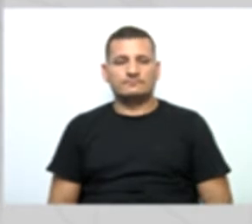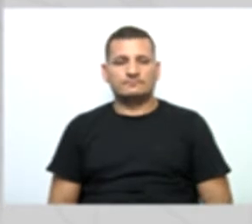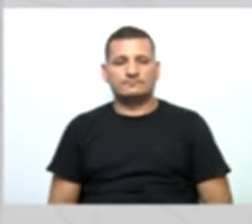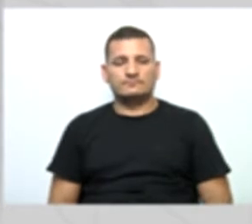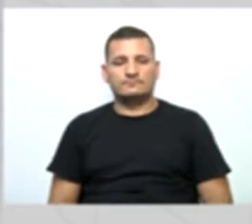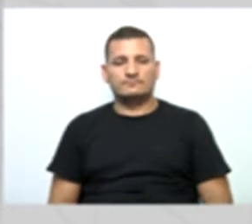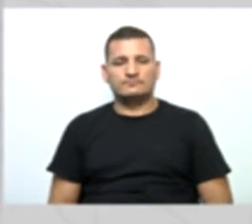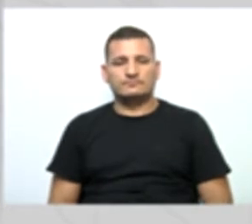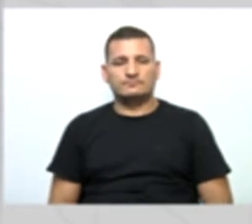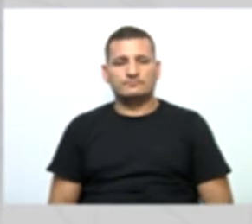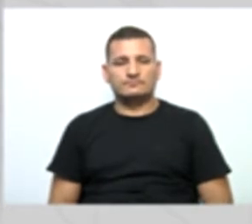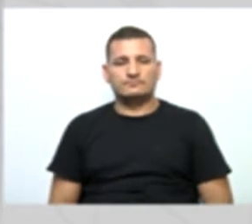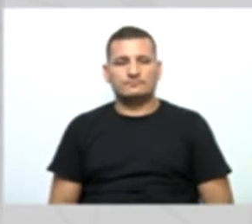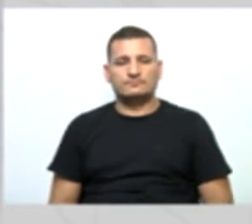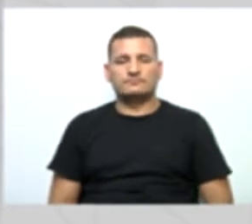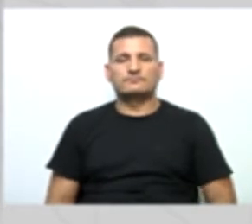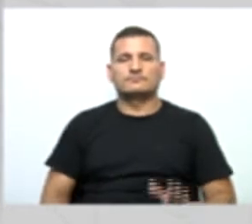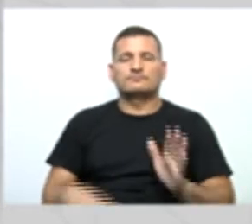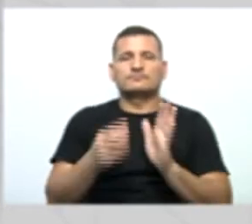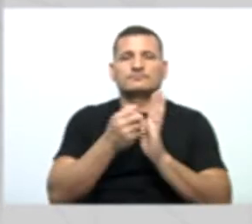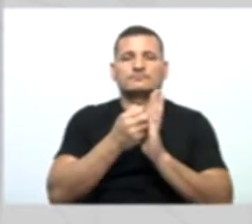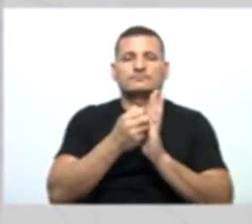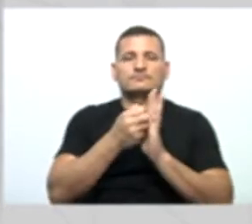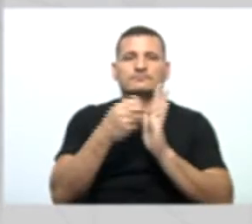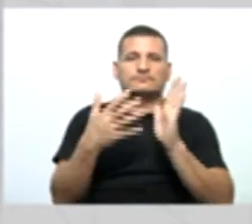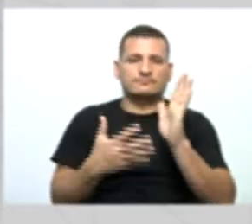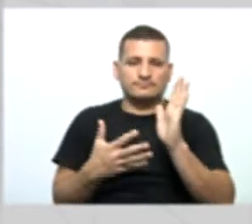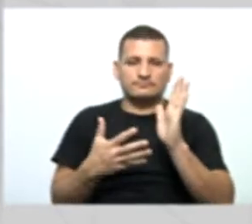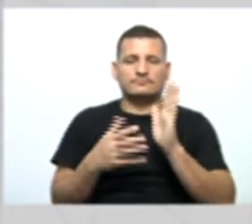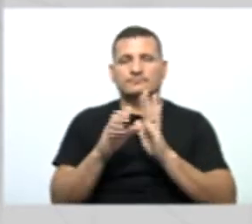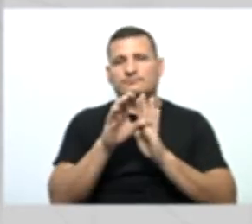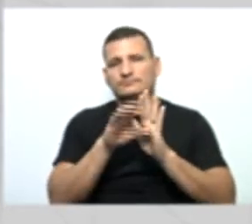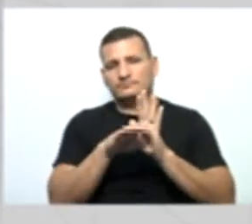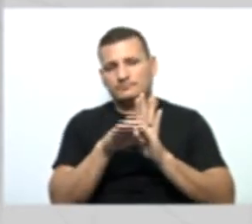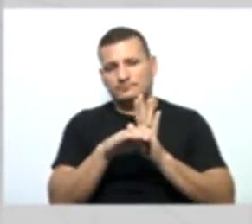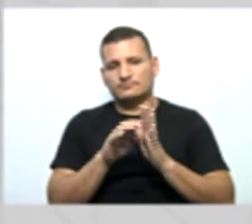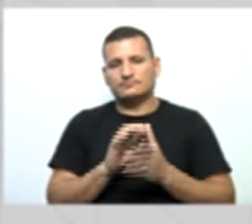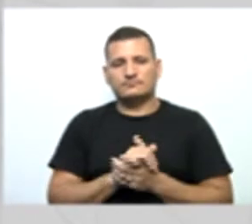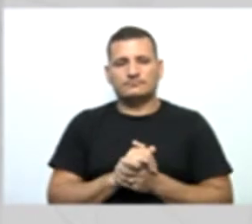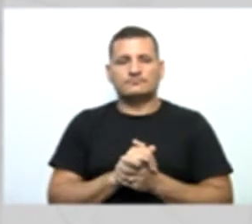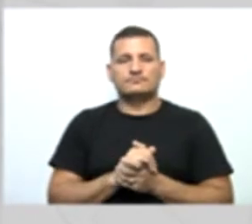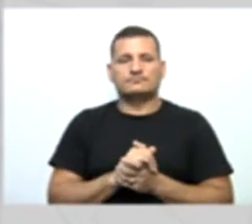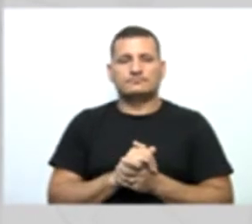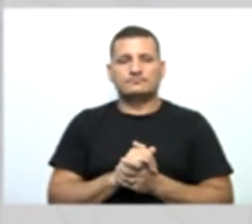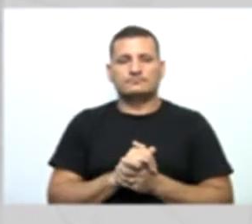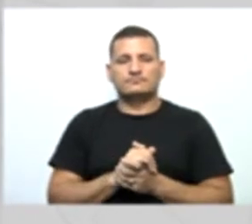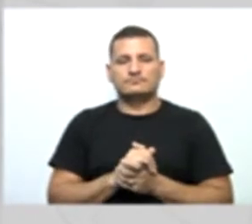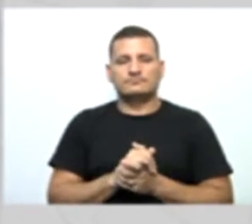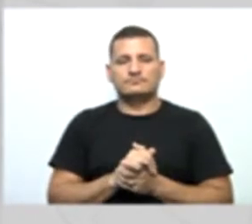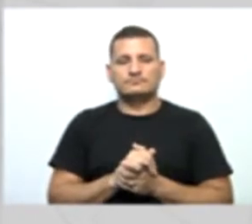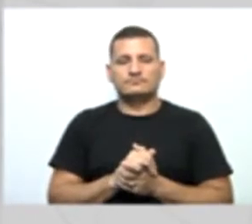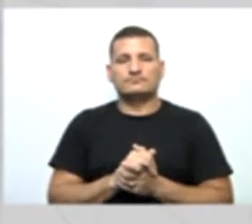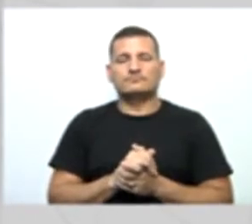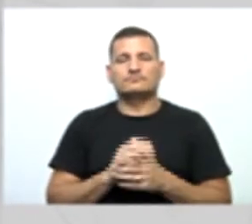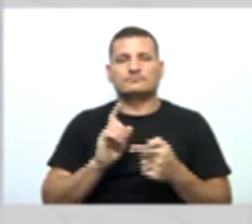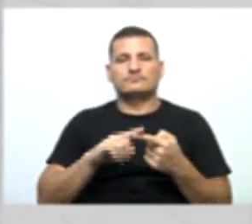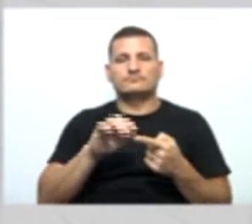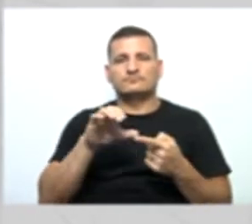aí. Aspectos e conceitos. 3 aspectos sobre os objetos: